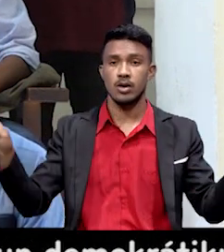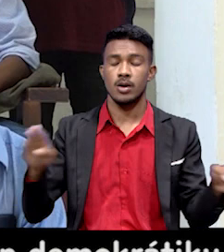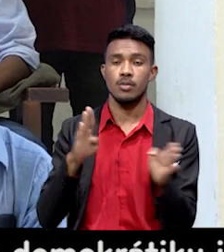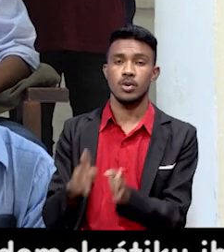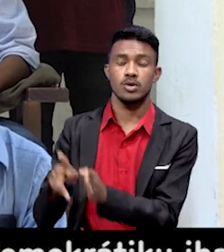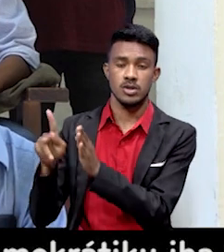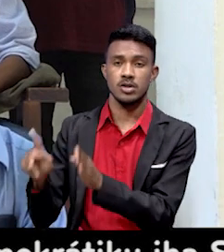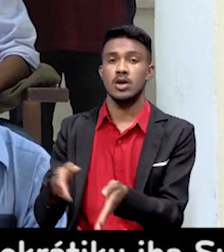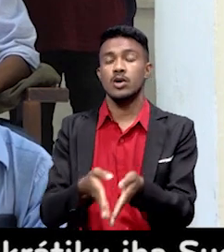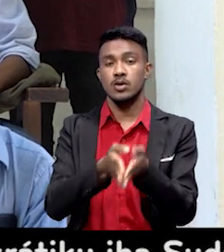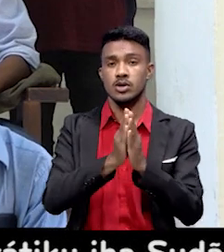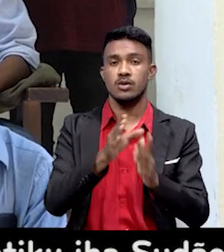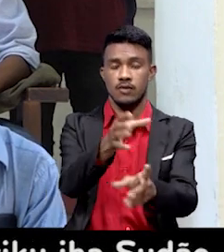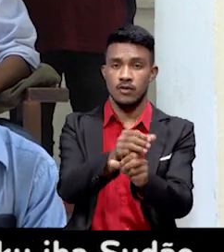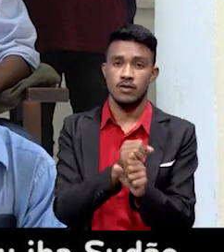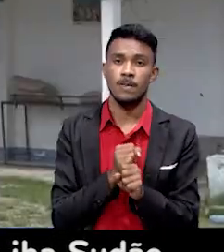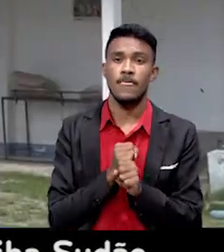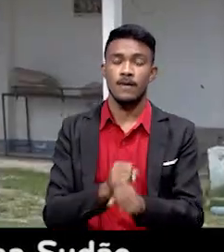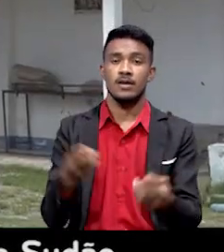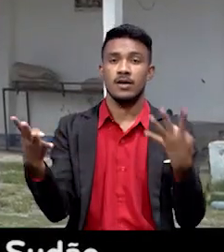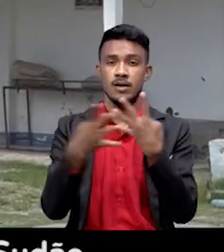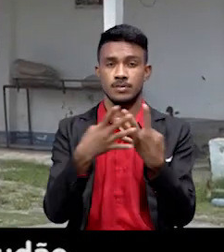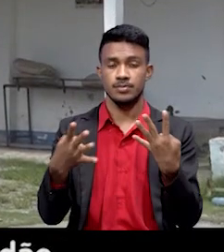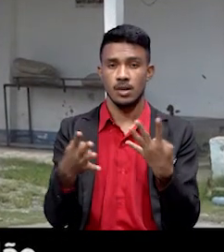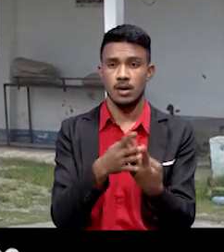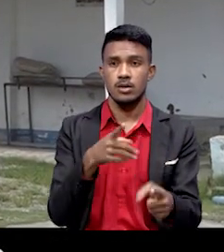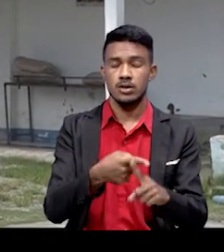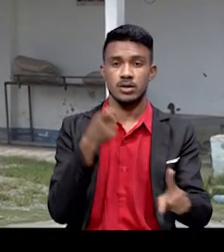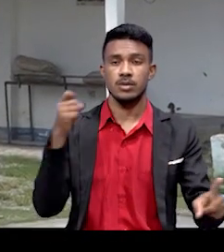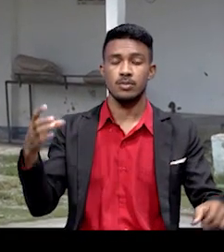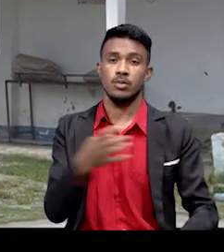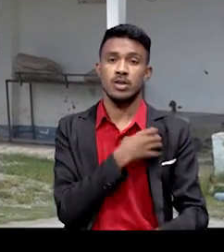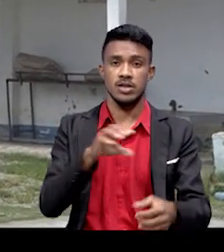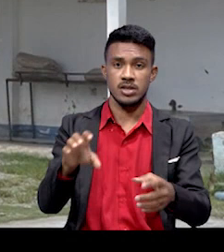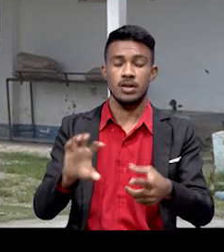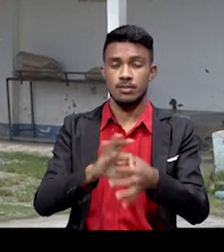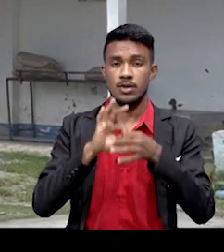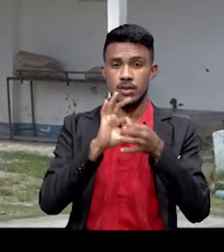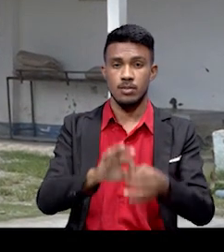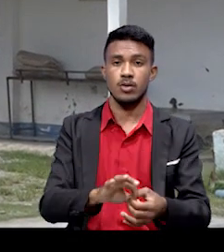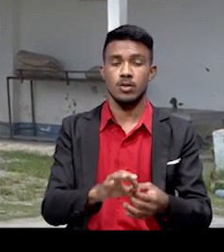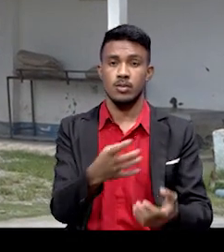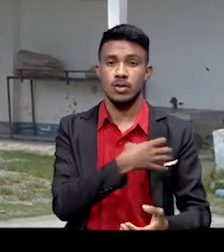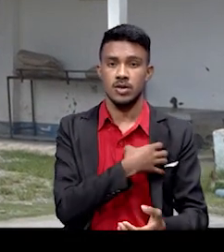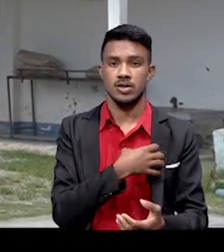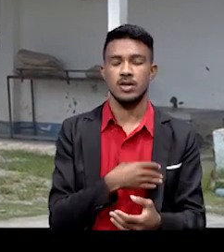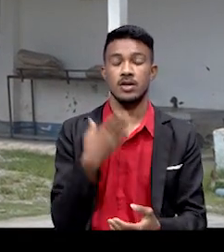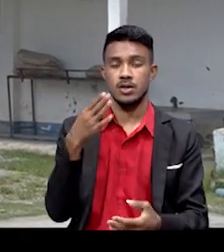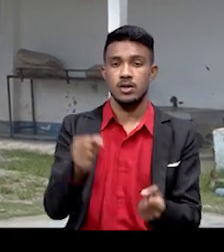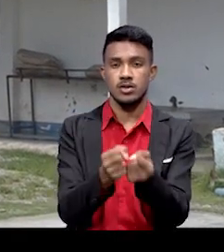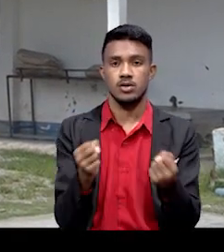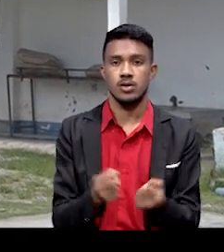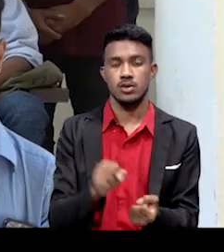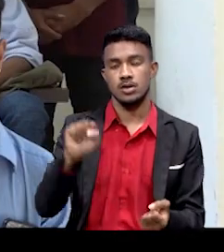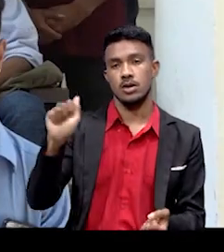no russo atufoti medida rigoroso a soro membro oficial Polícia Suku Samalari, nebe makalakon Manuel José Correia Nevida. Lakon